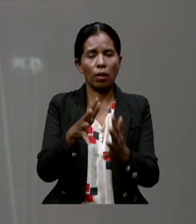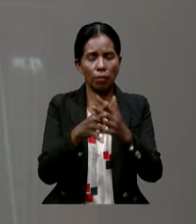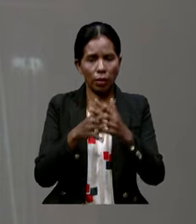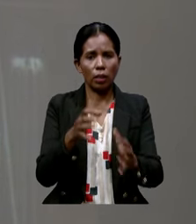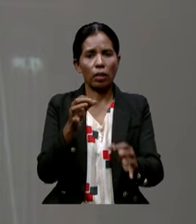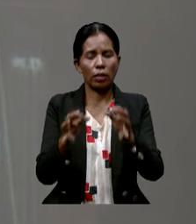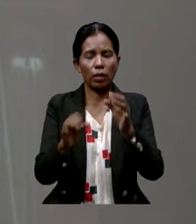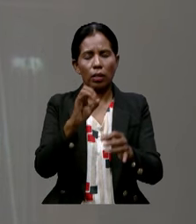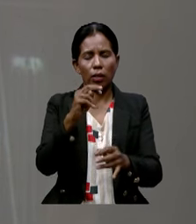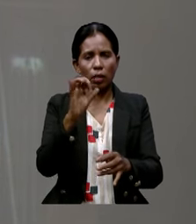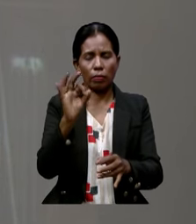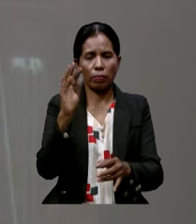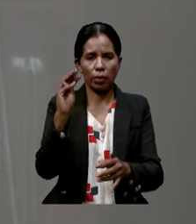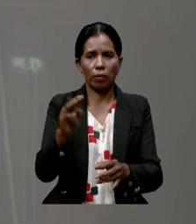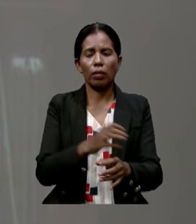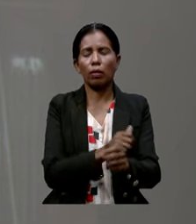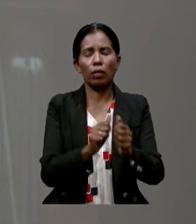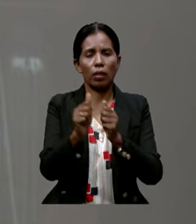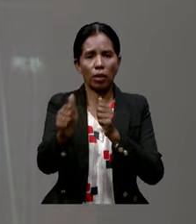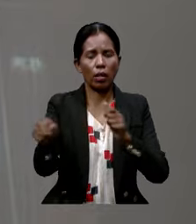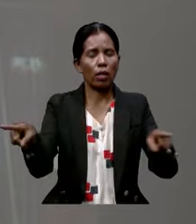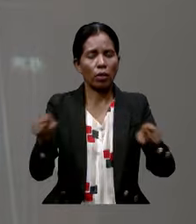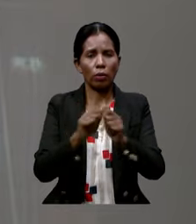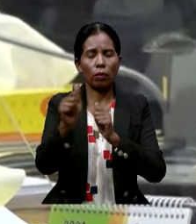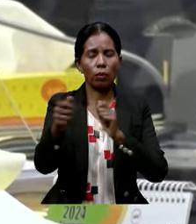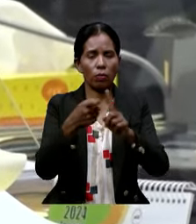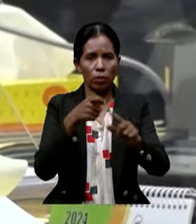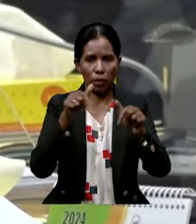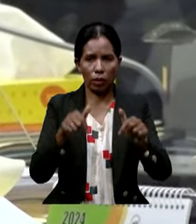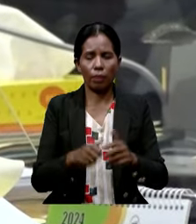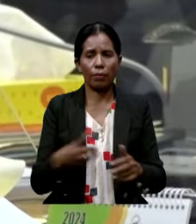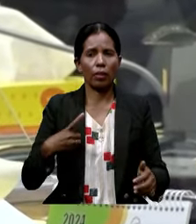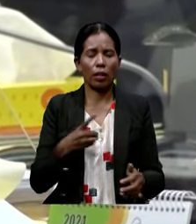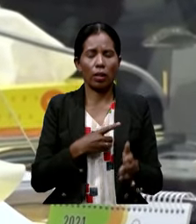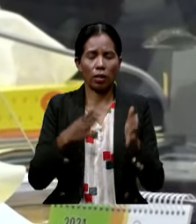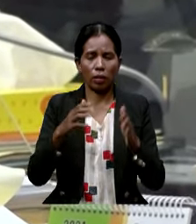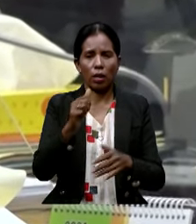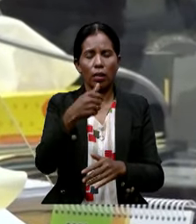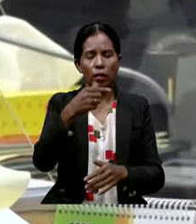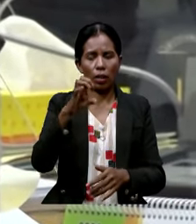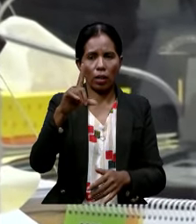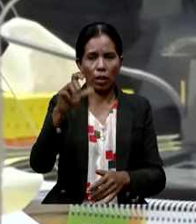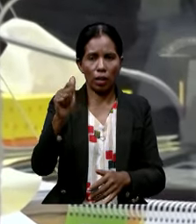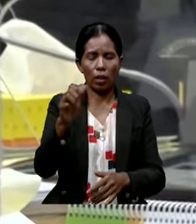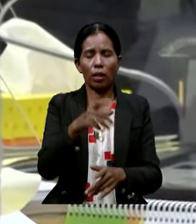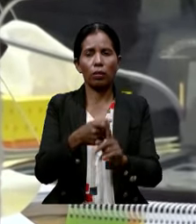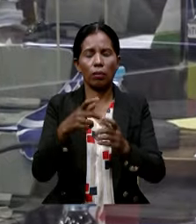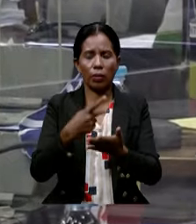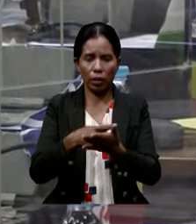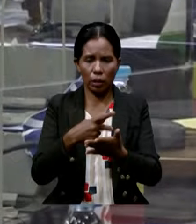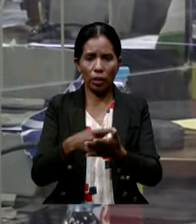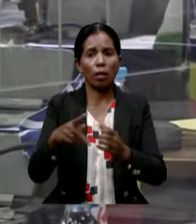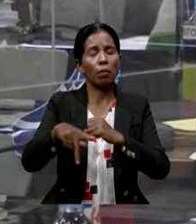que na FPM na estimativa li o dobro o cidadané. Nemos deputada Angela Maria Corvelho, o si bancada senarte reconhece